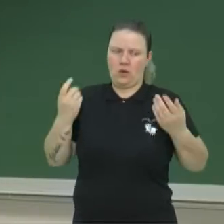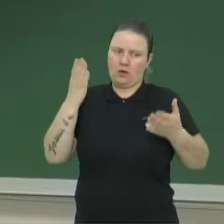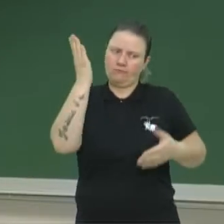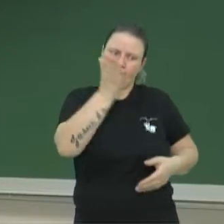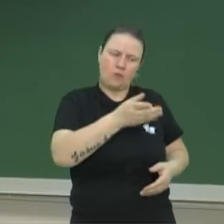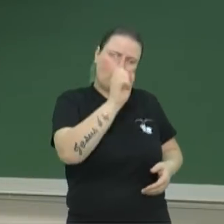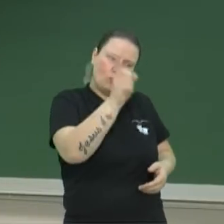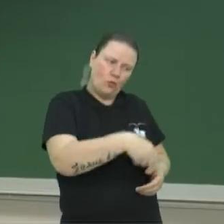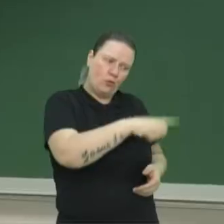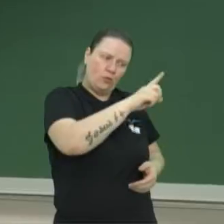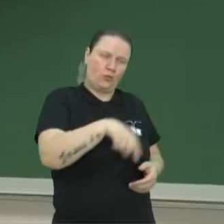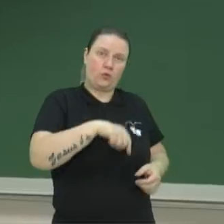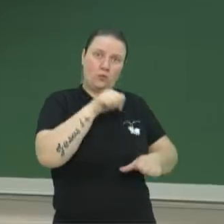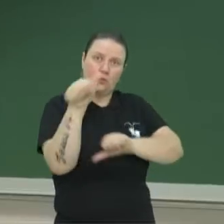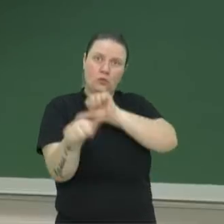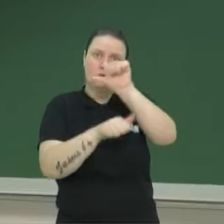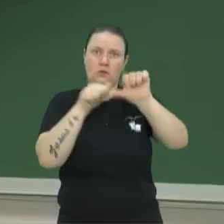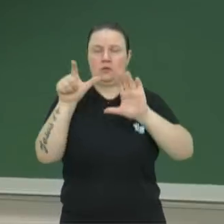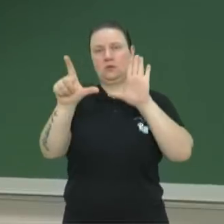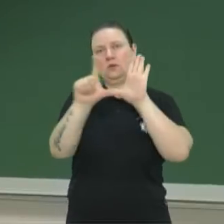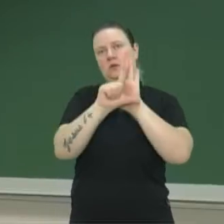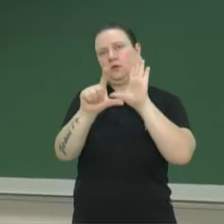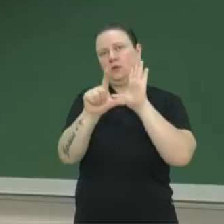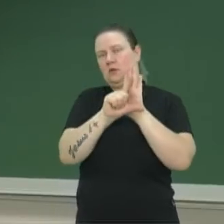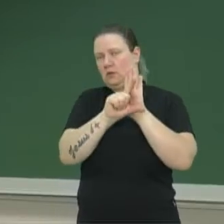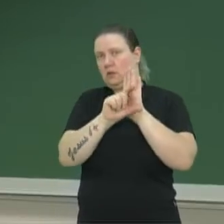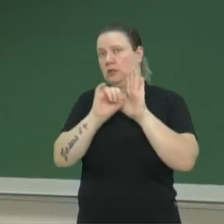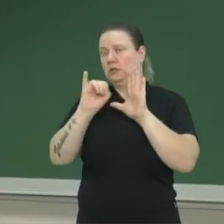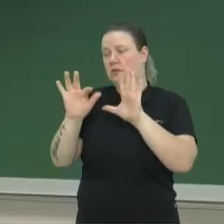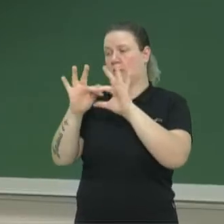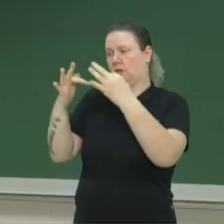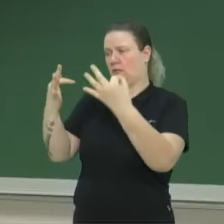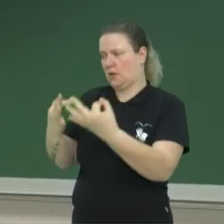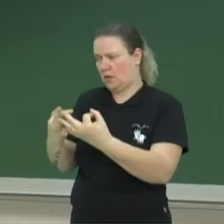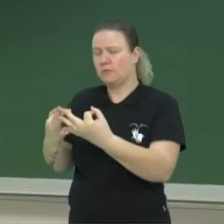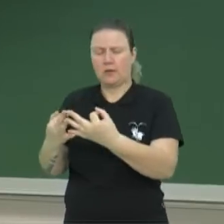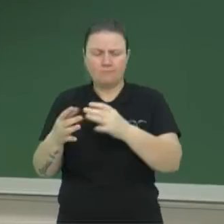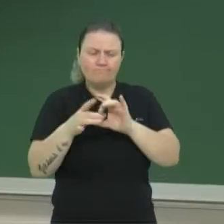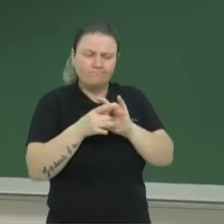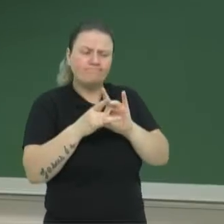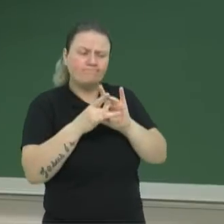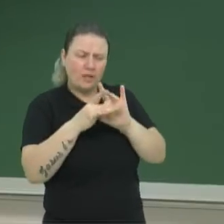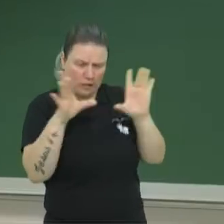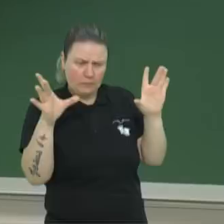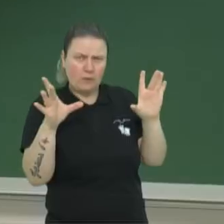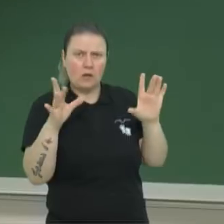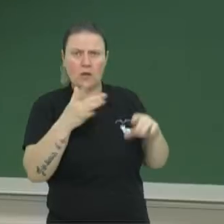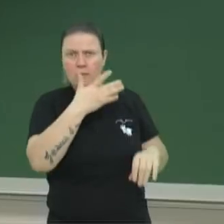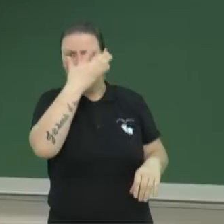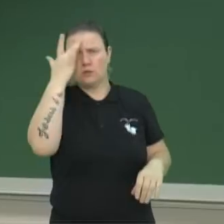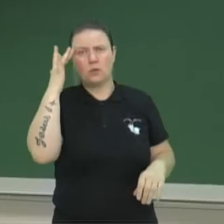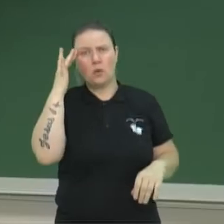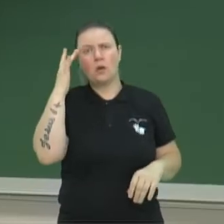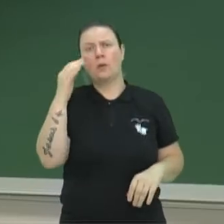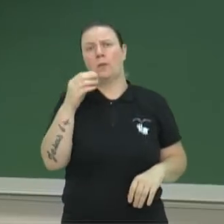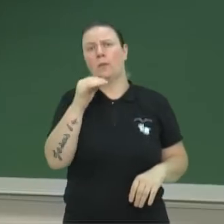a mudança da lei, né? Se a família decidir ali que vai doar os órgãos, né, da pessoa ali, por exemplo, que faleceu,